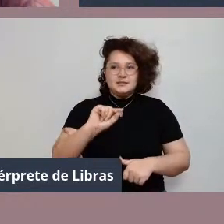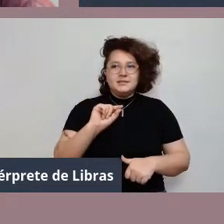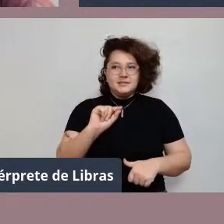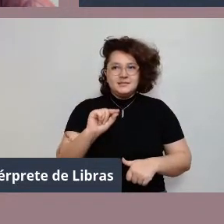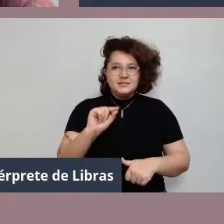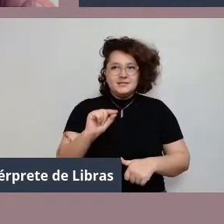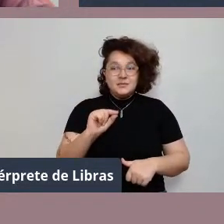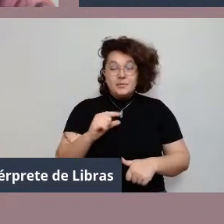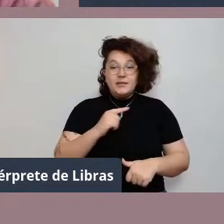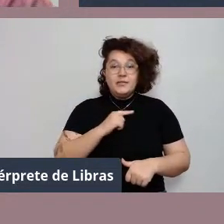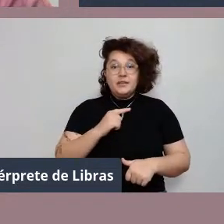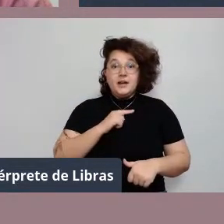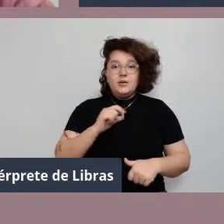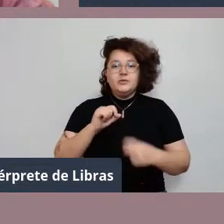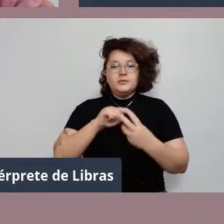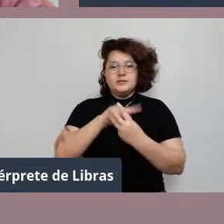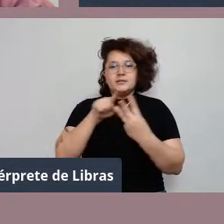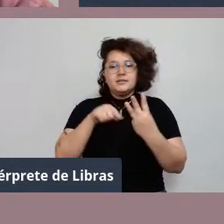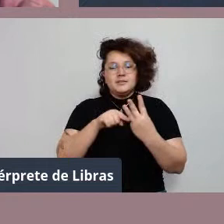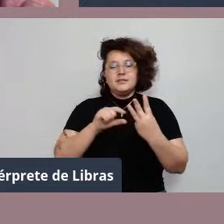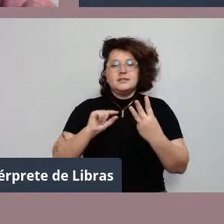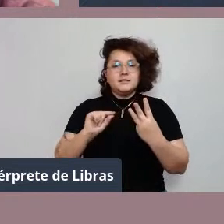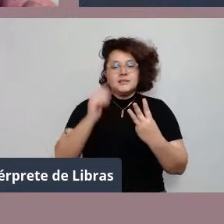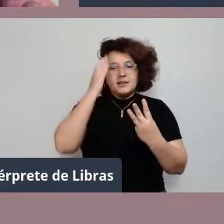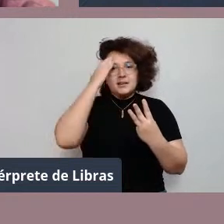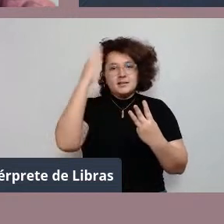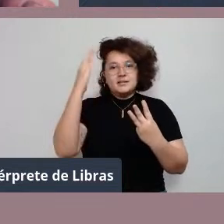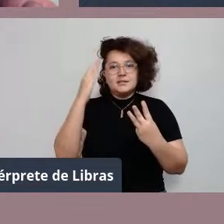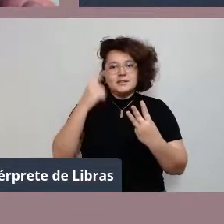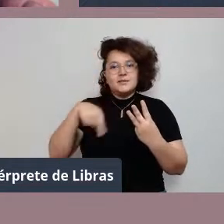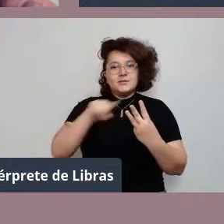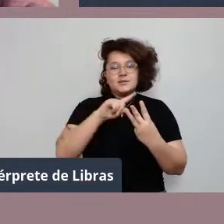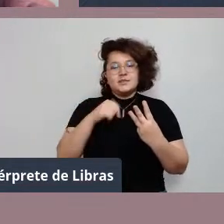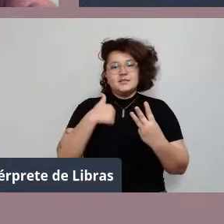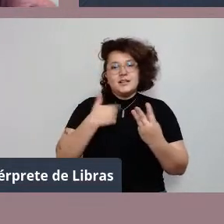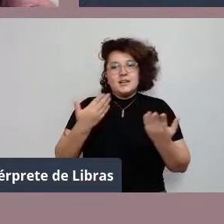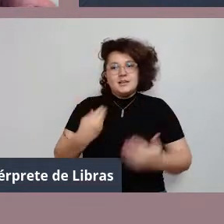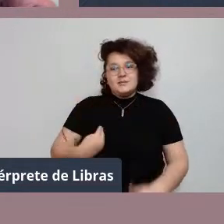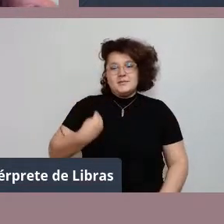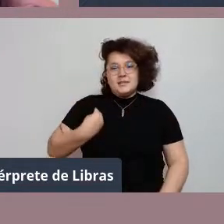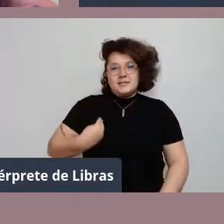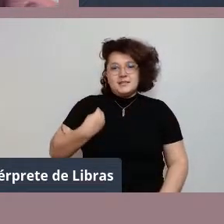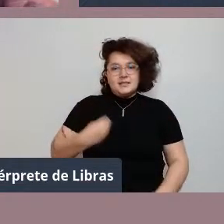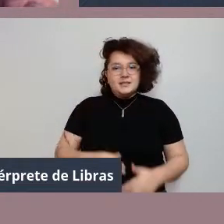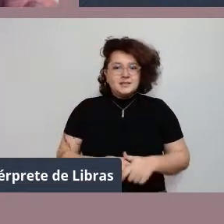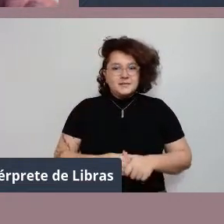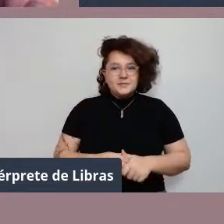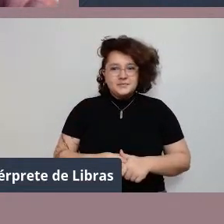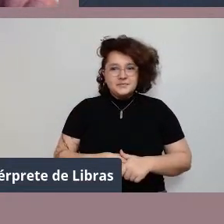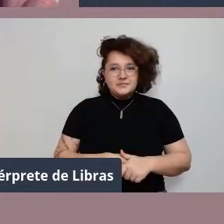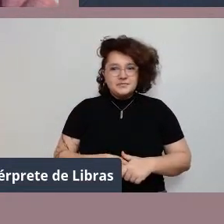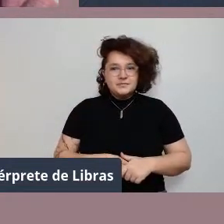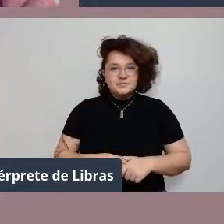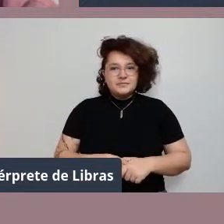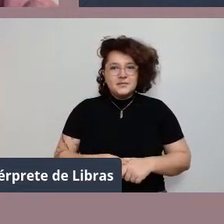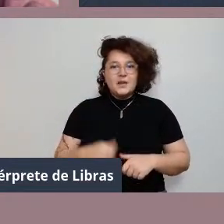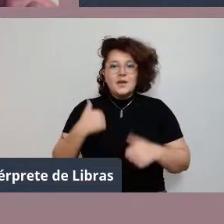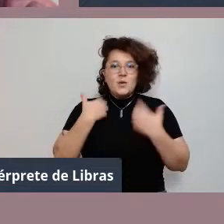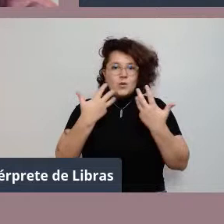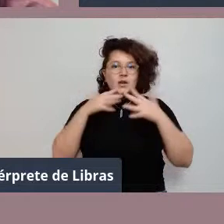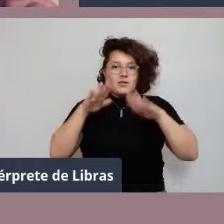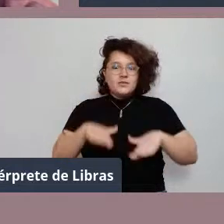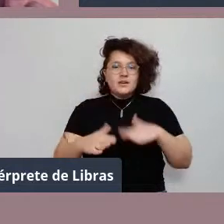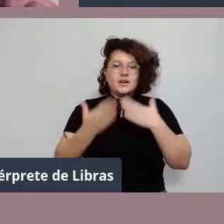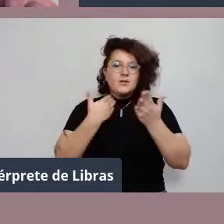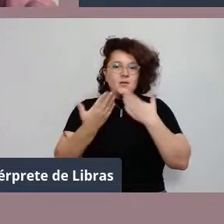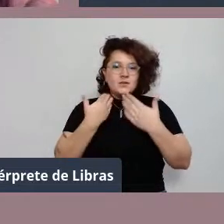Maria Machado. E já agradecer muito a vocês pela presença. E estou aqui com vontade de conversar mais. Mas a gente